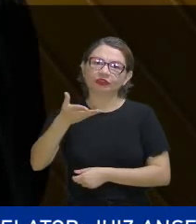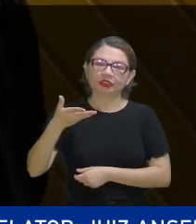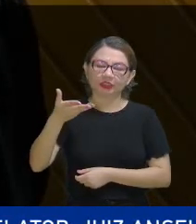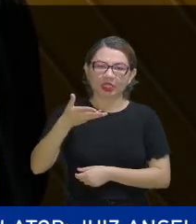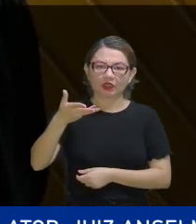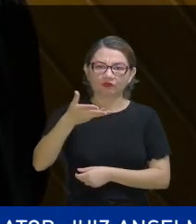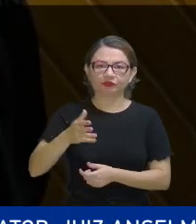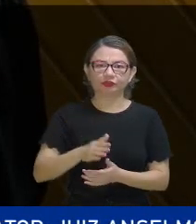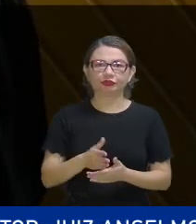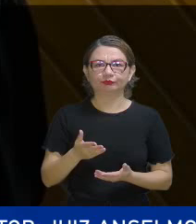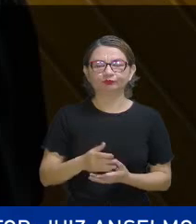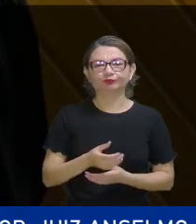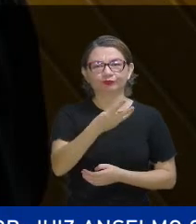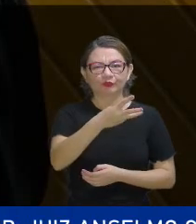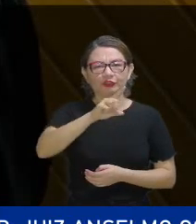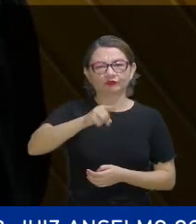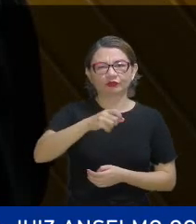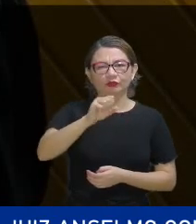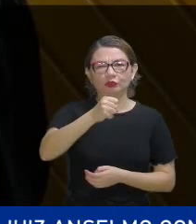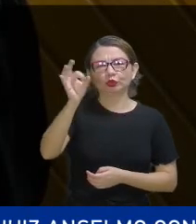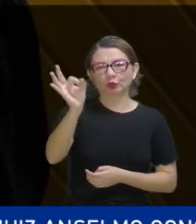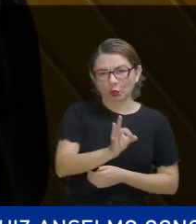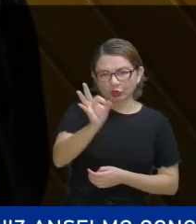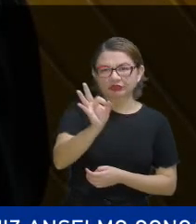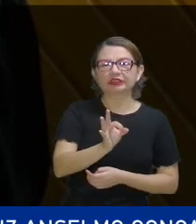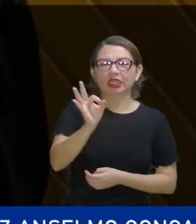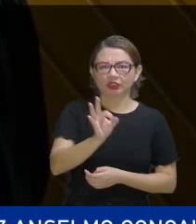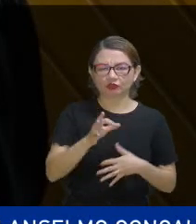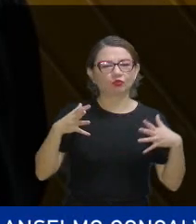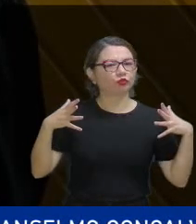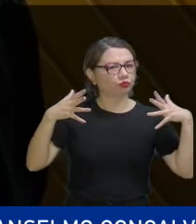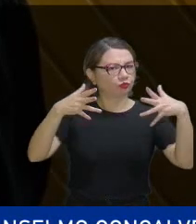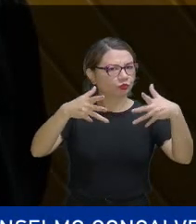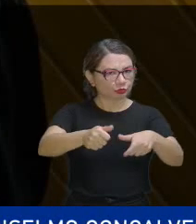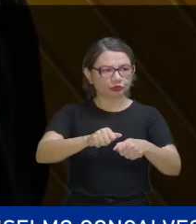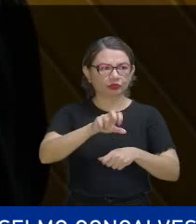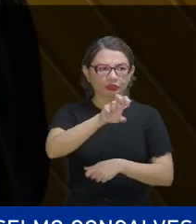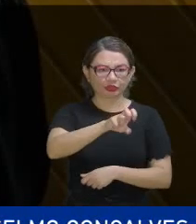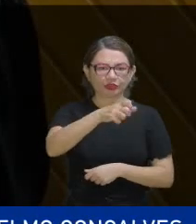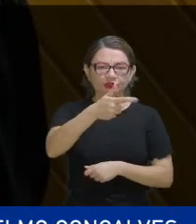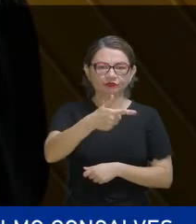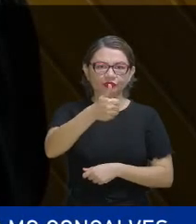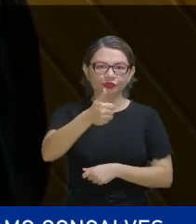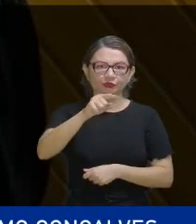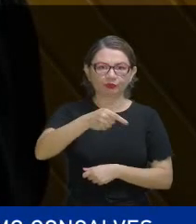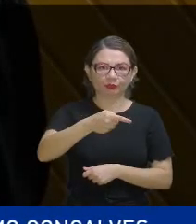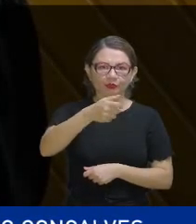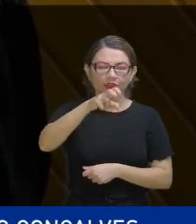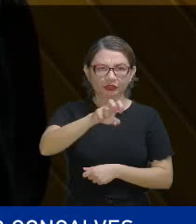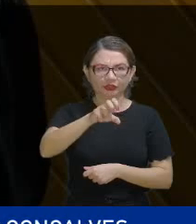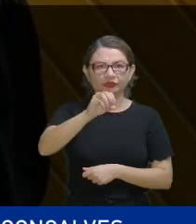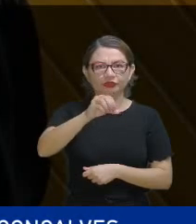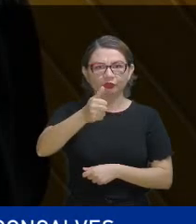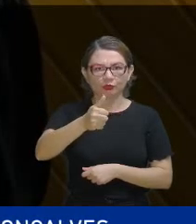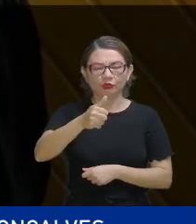71.983,82, valor equivalente a 3,8% do total de R$